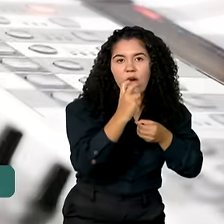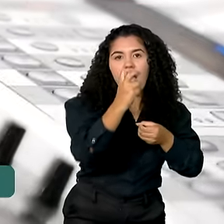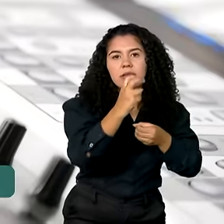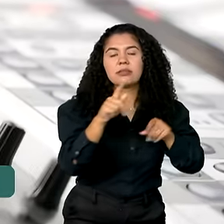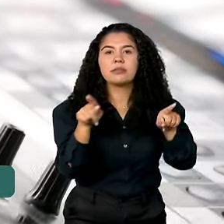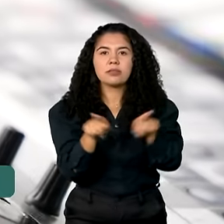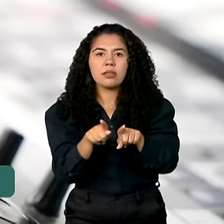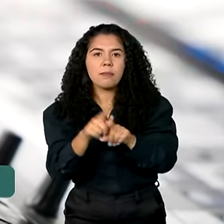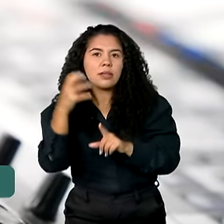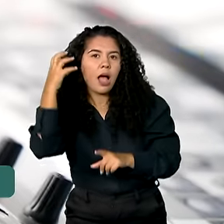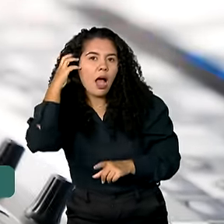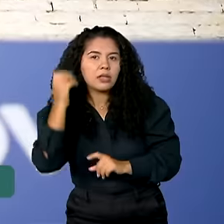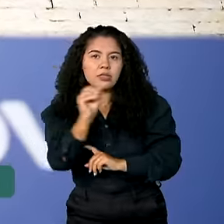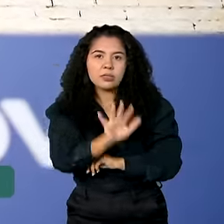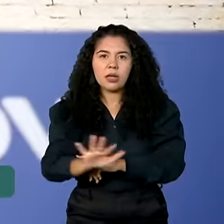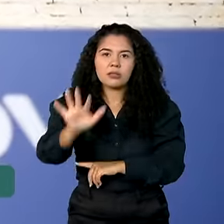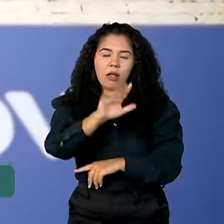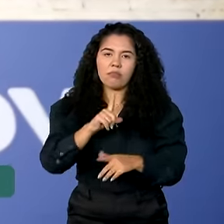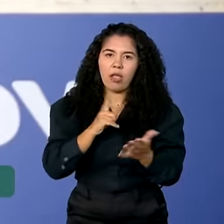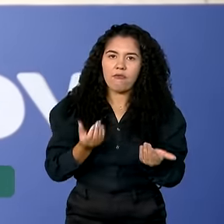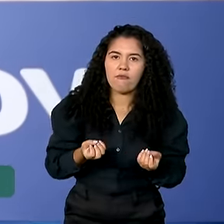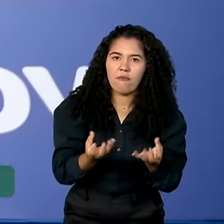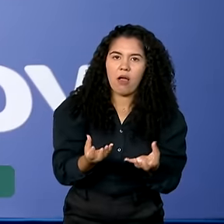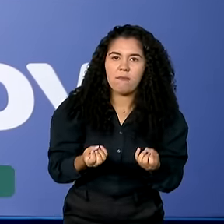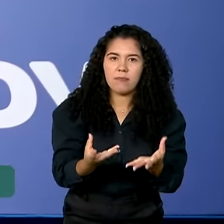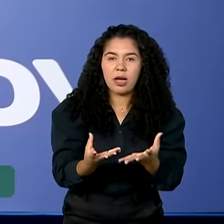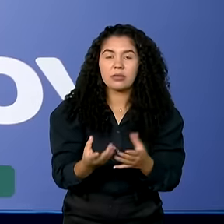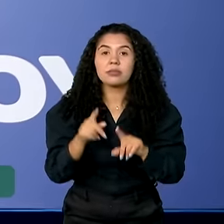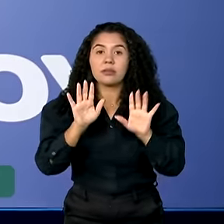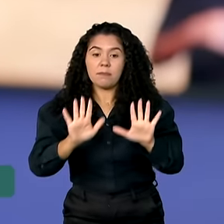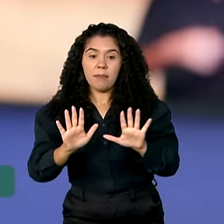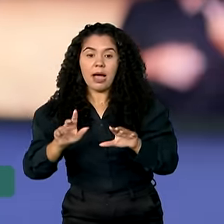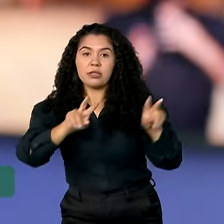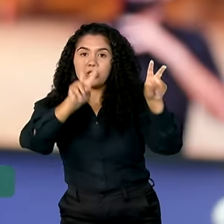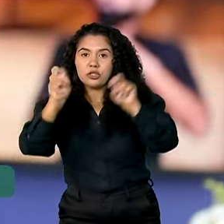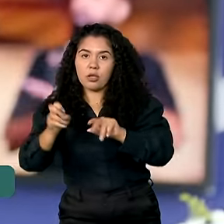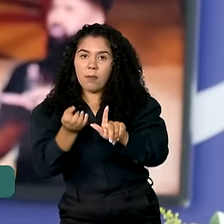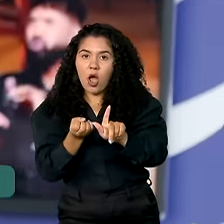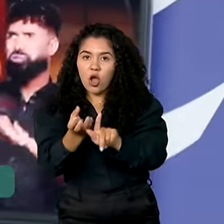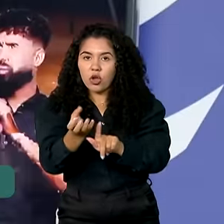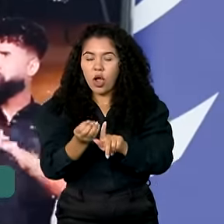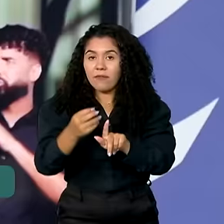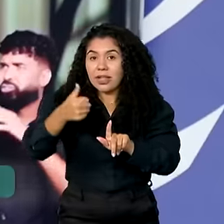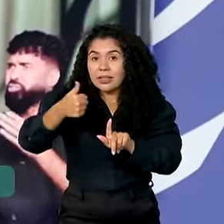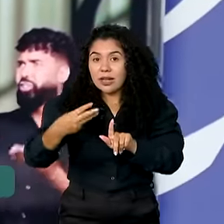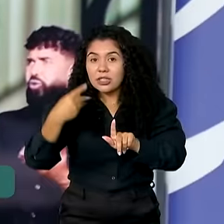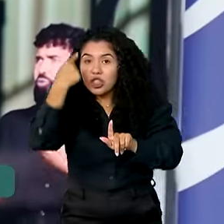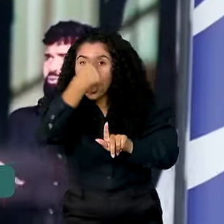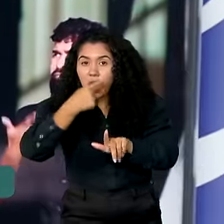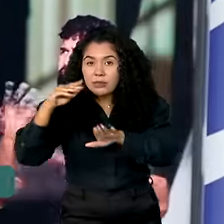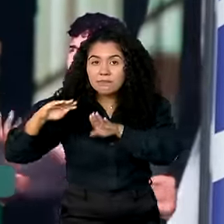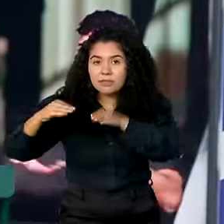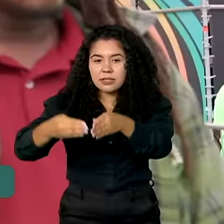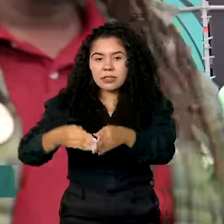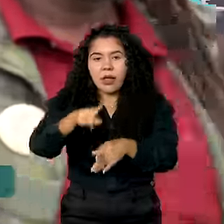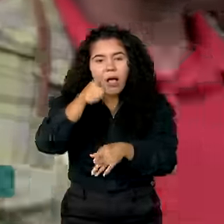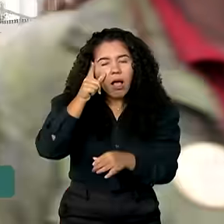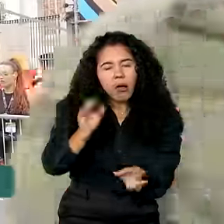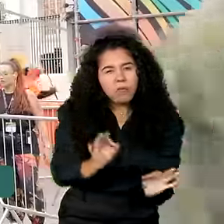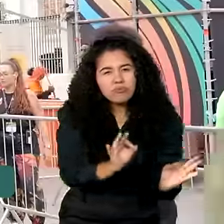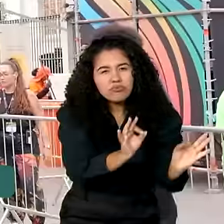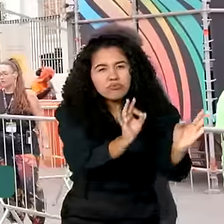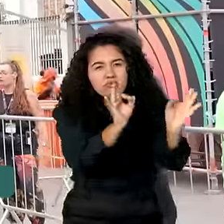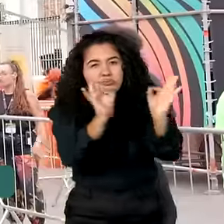Nacional serão informados. No Canal Gov são 13 horas diárias dedicadas ao evento. E quem quiser conferir os